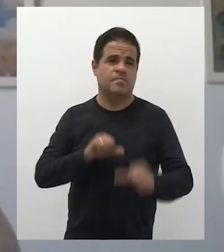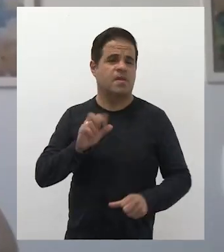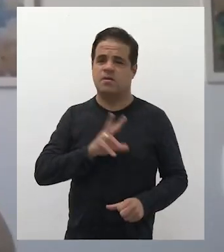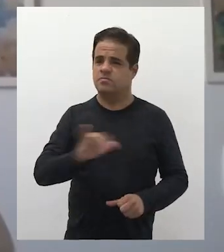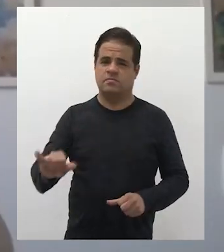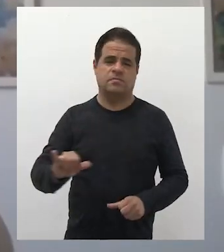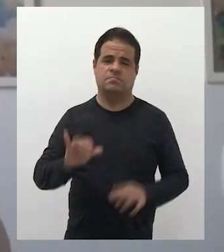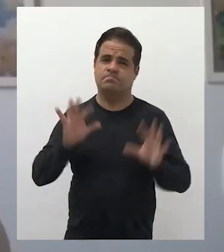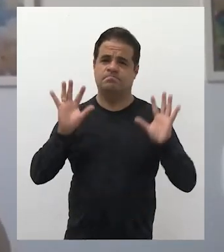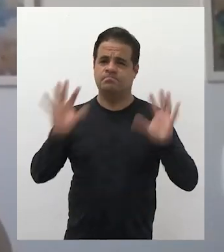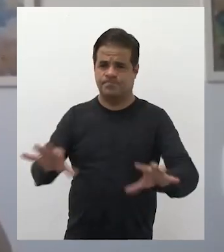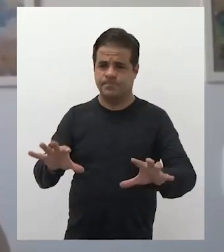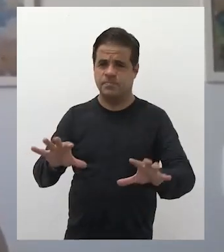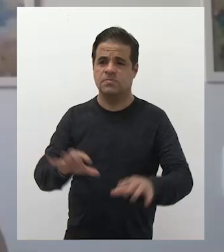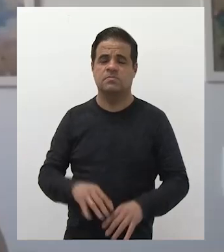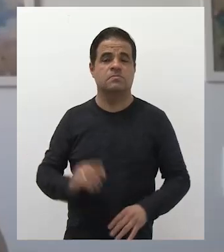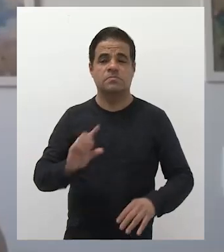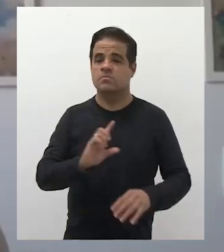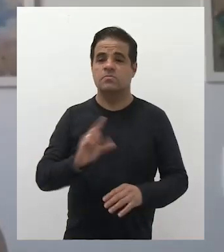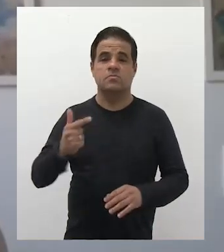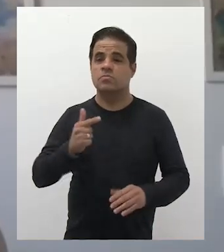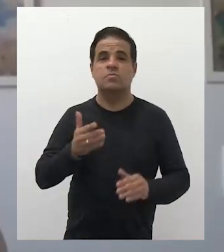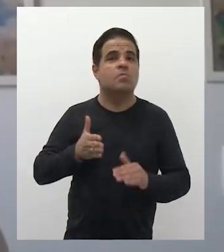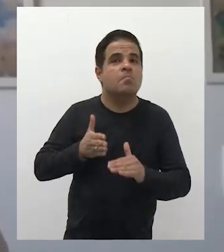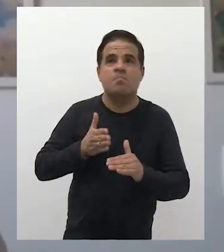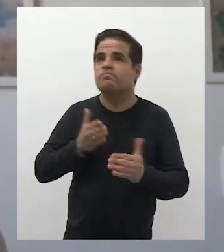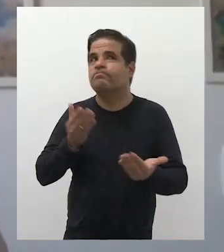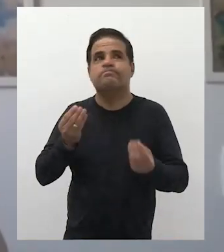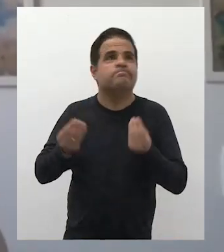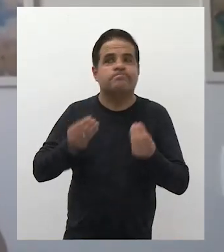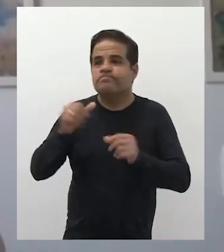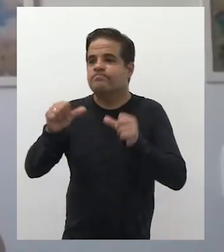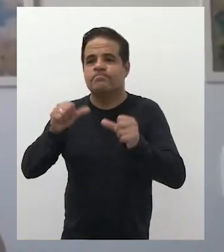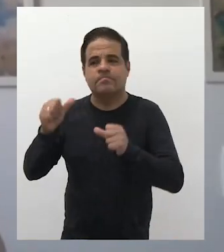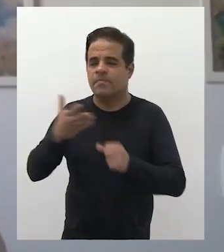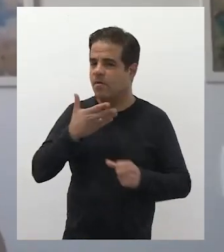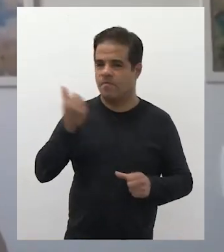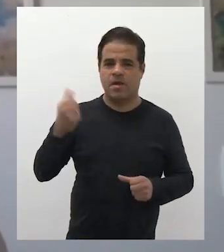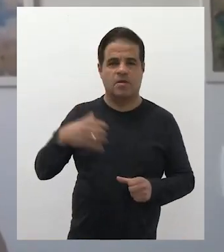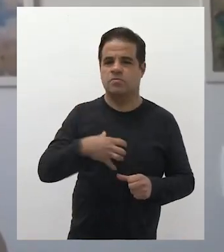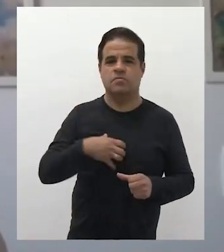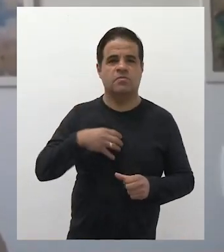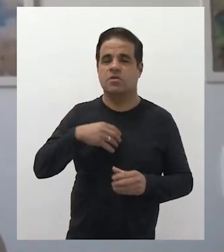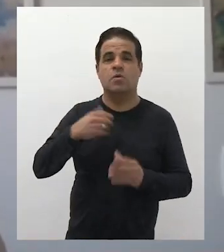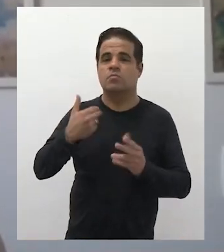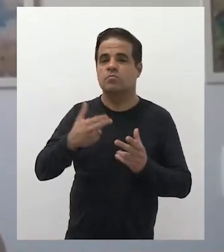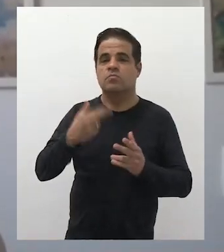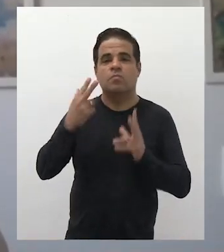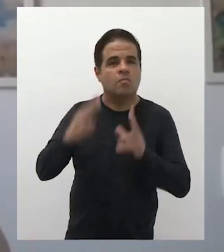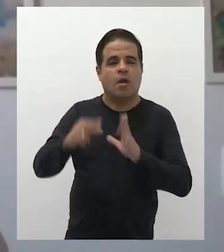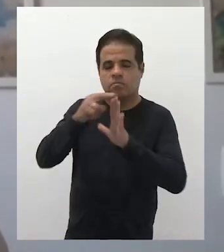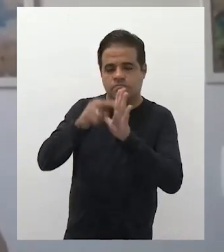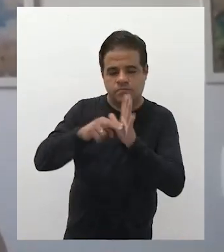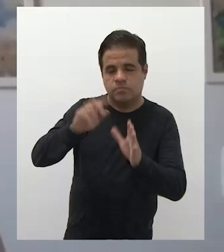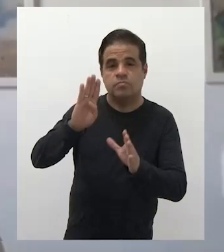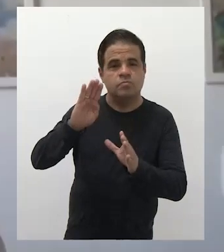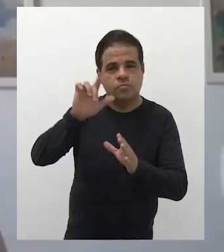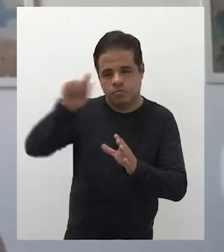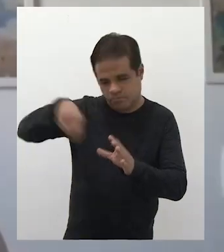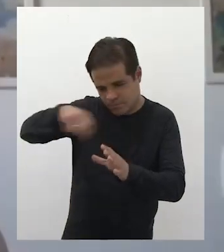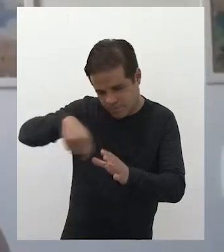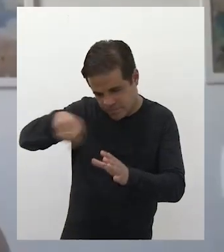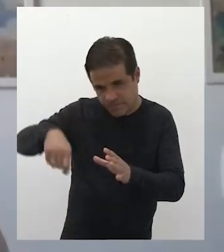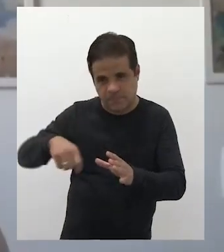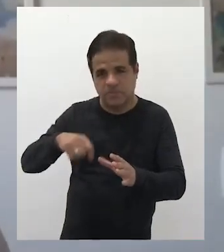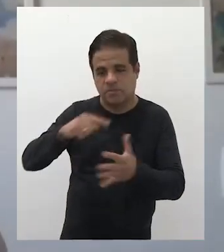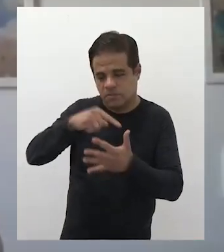Eu digo a vocês, não tem uma saída fácil para esse assunto, não tem uma fórmula de bolo, sabe? Fazer isso, a gente toma tais